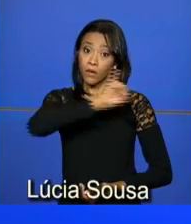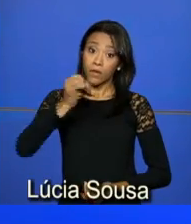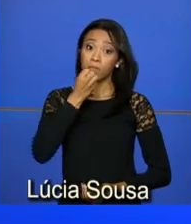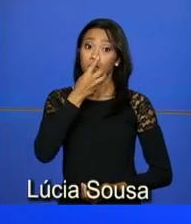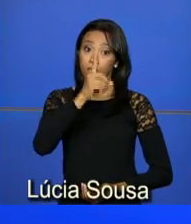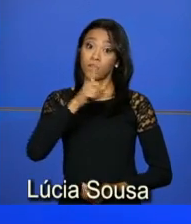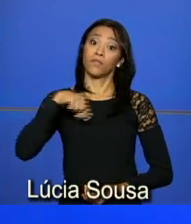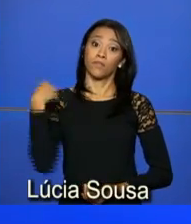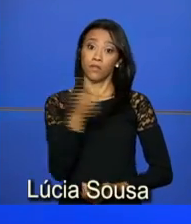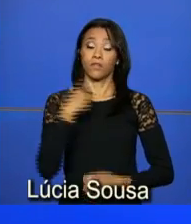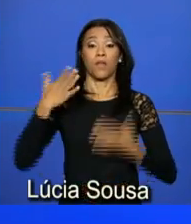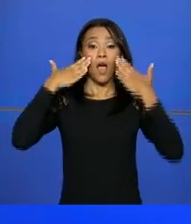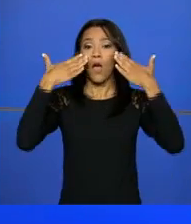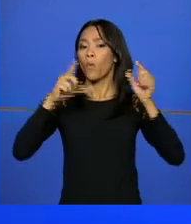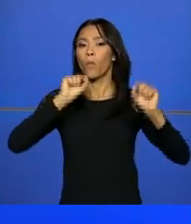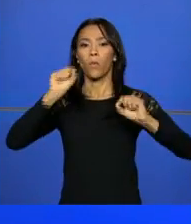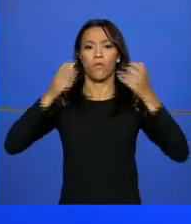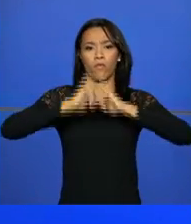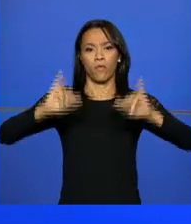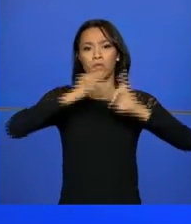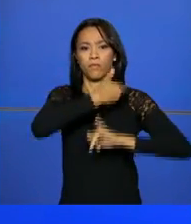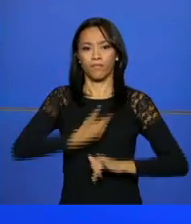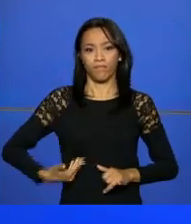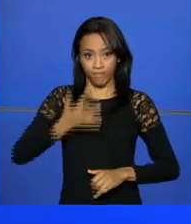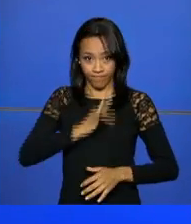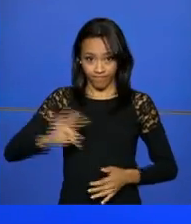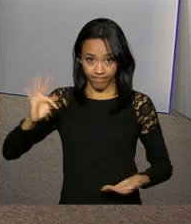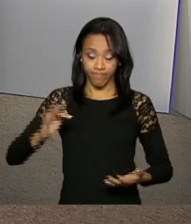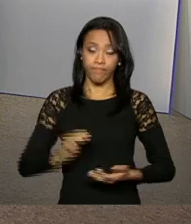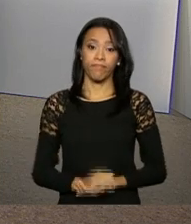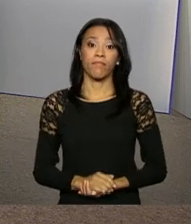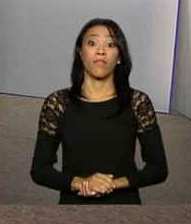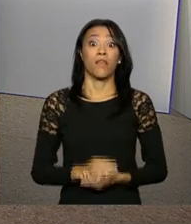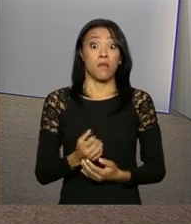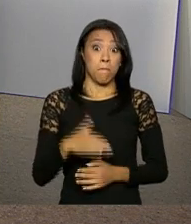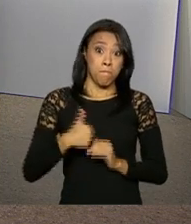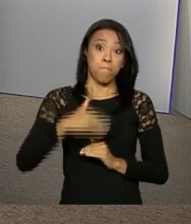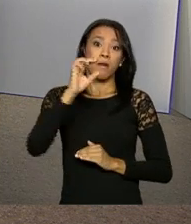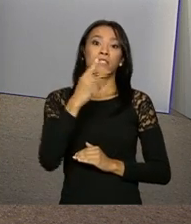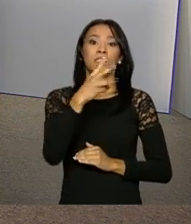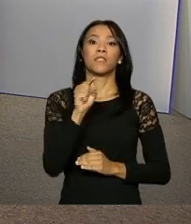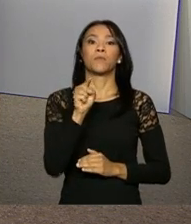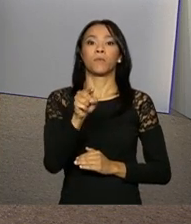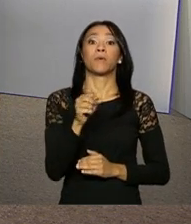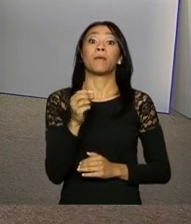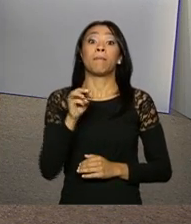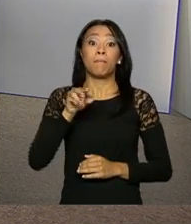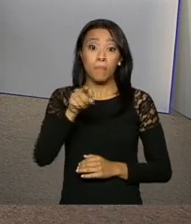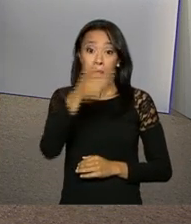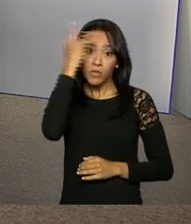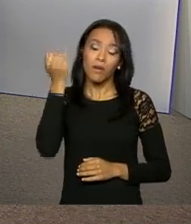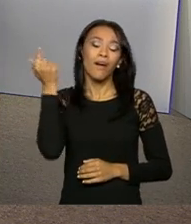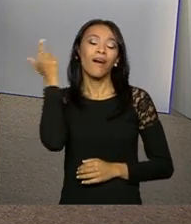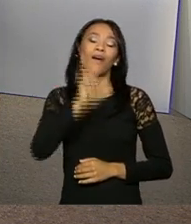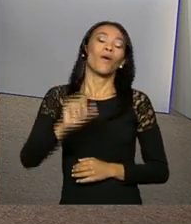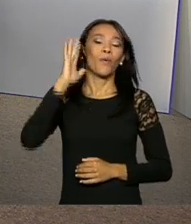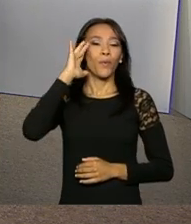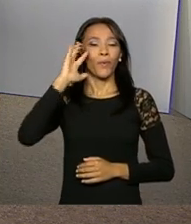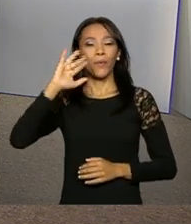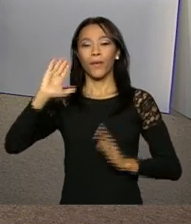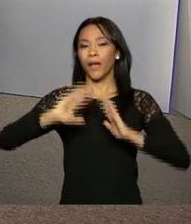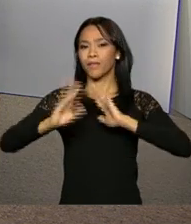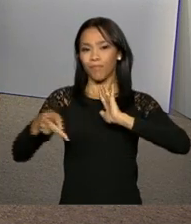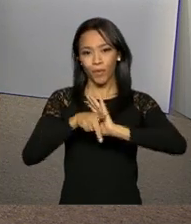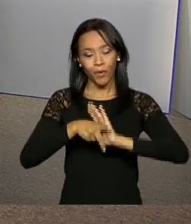Olá, bom dia. Estamos no ar com as informações do governo federal. Mais de 31 mil pessoas vão ter o sonho da casa própria